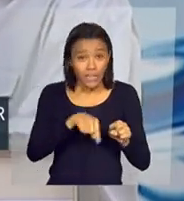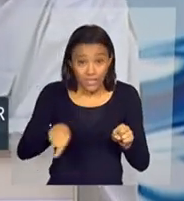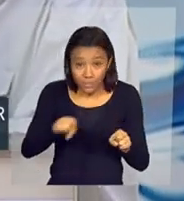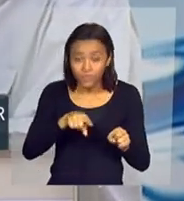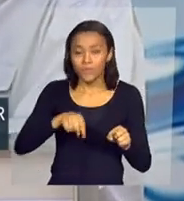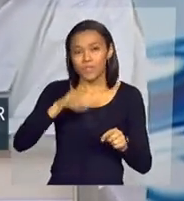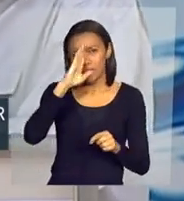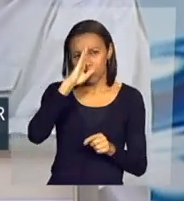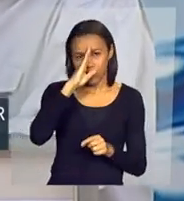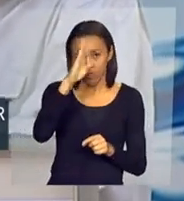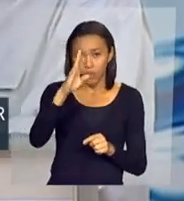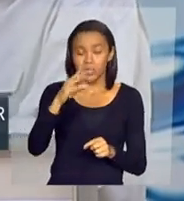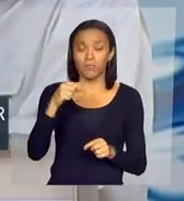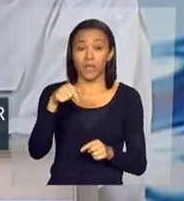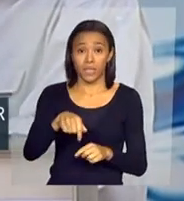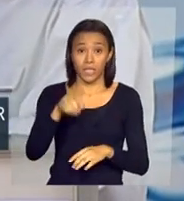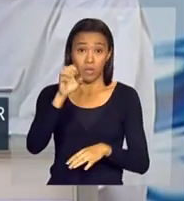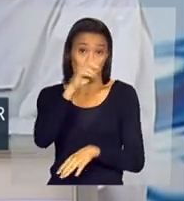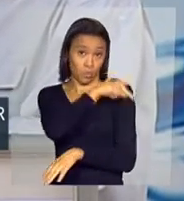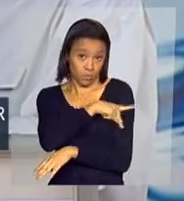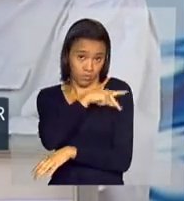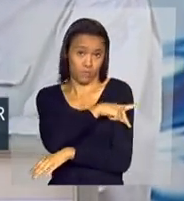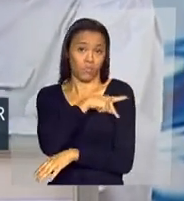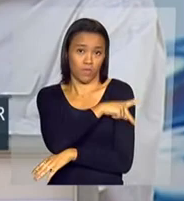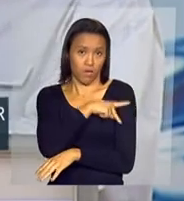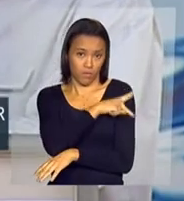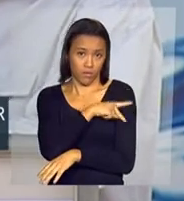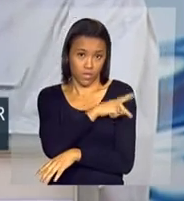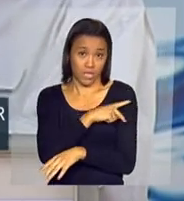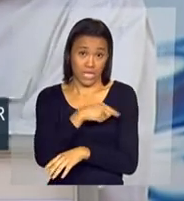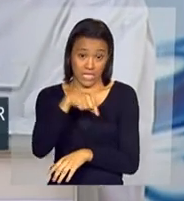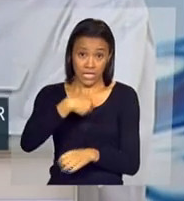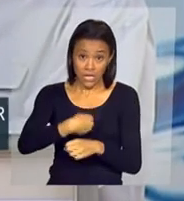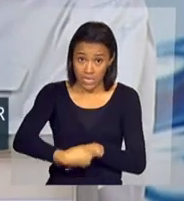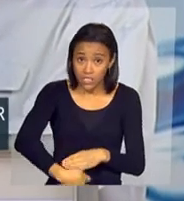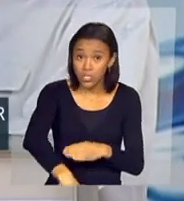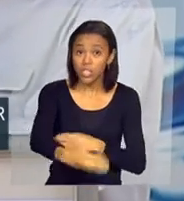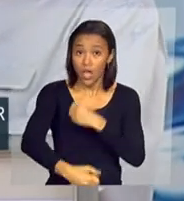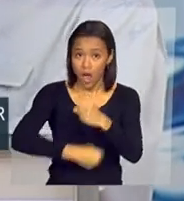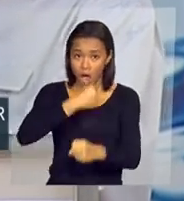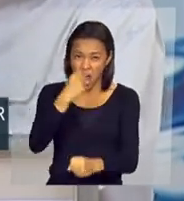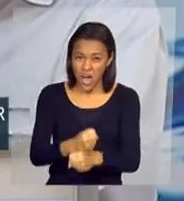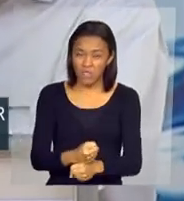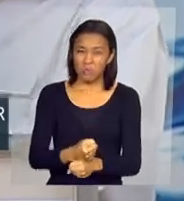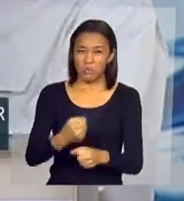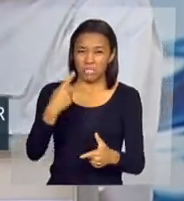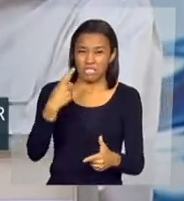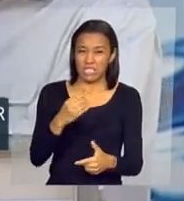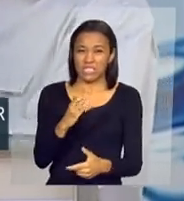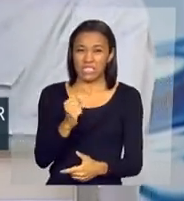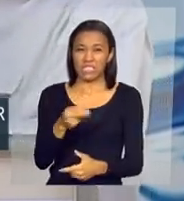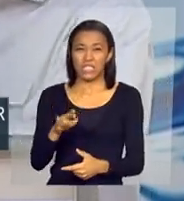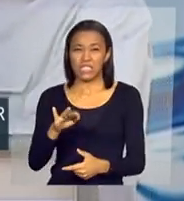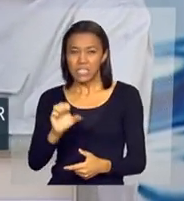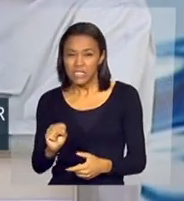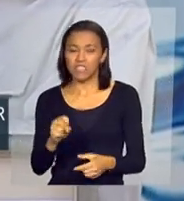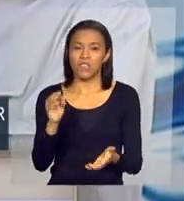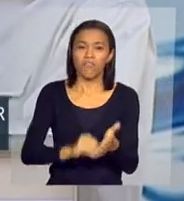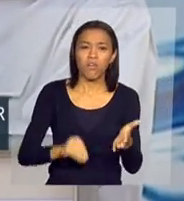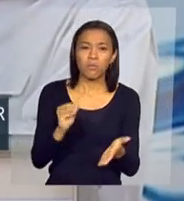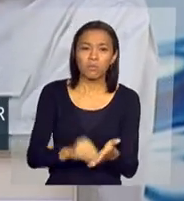fundamental para que o Piauí, presidenta, neste ano de crise, neste ano onde faltou